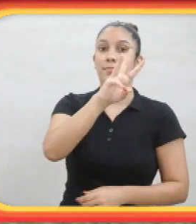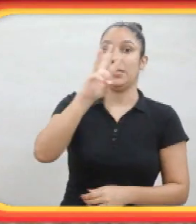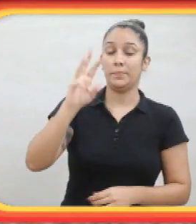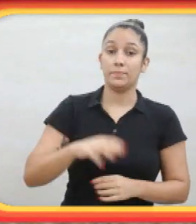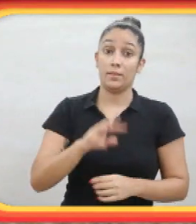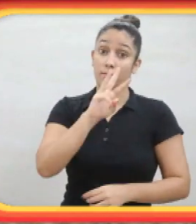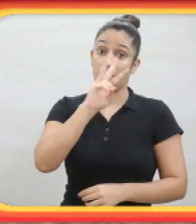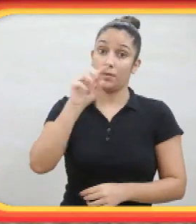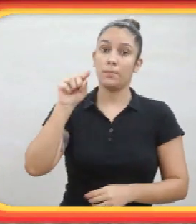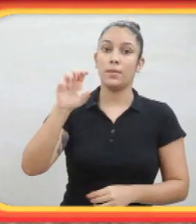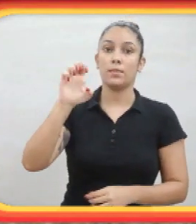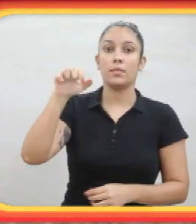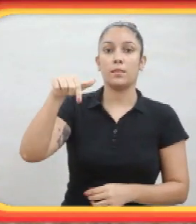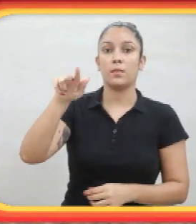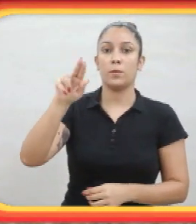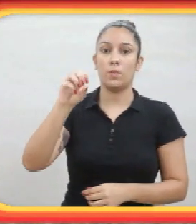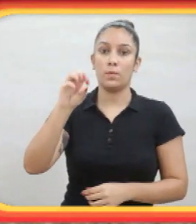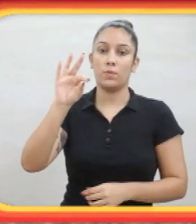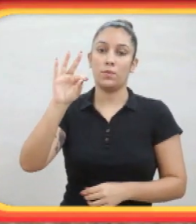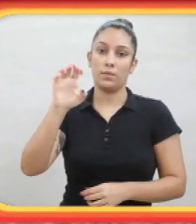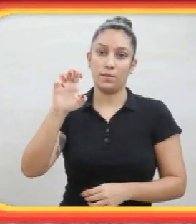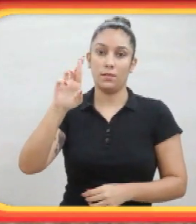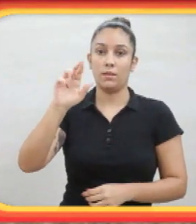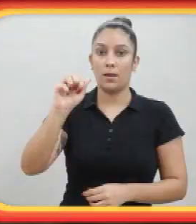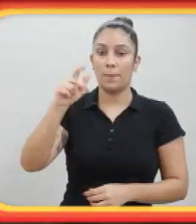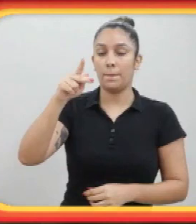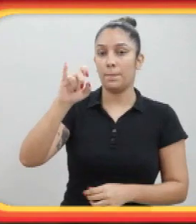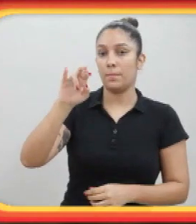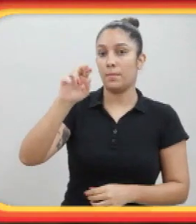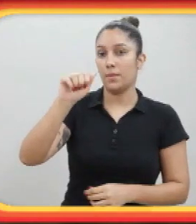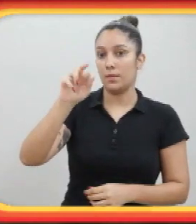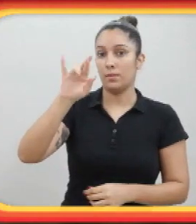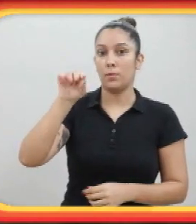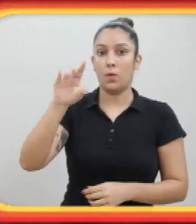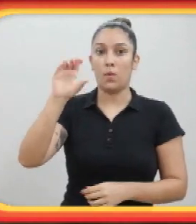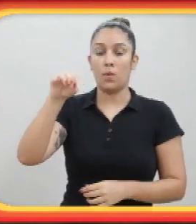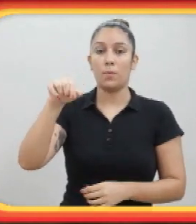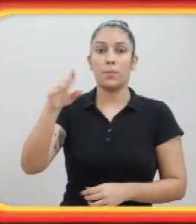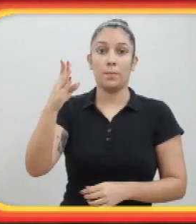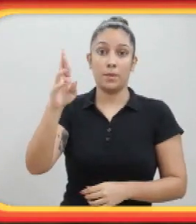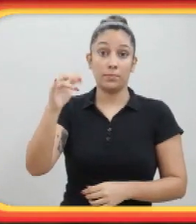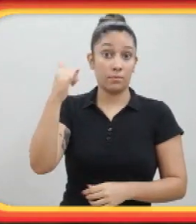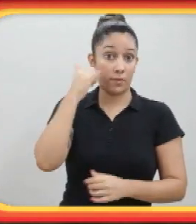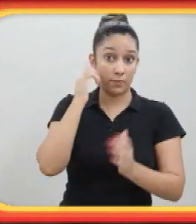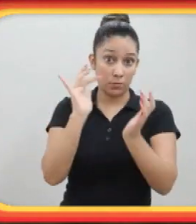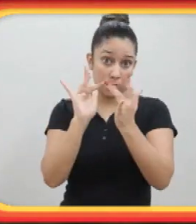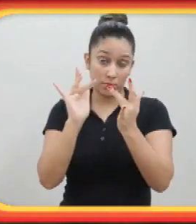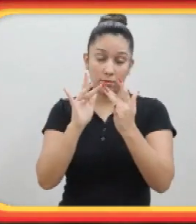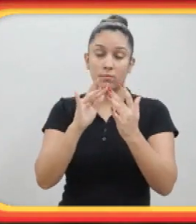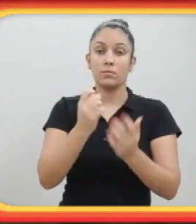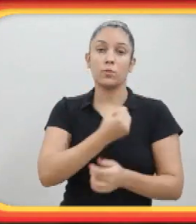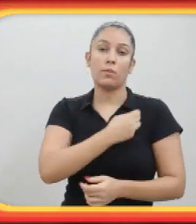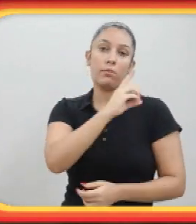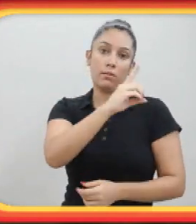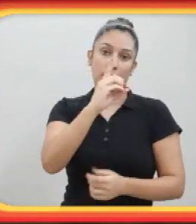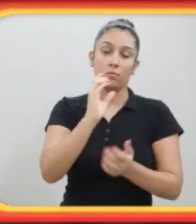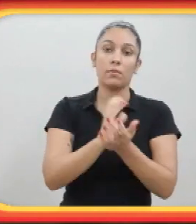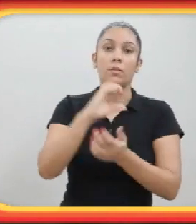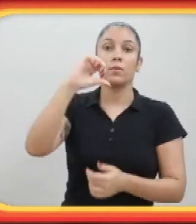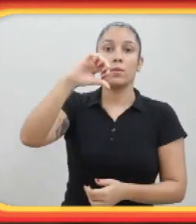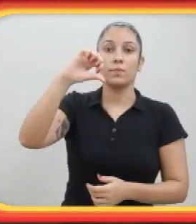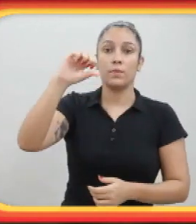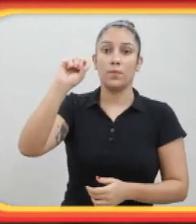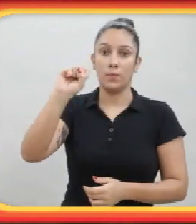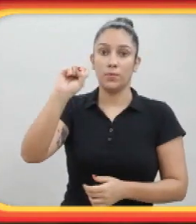pudesse, ela ficava o dia inteiro aqui, a tarde inteira. Quem quiser conhecer mais sobre ecoterapia, nós temos o